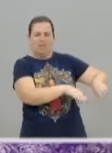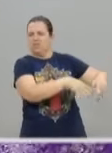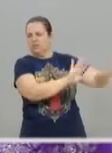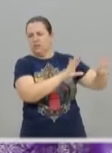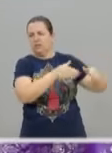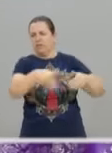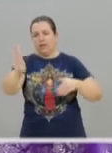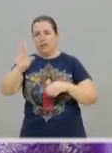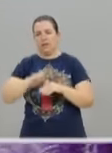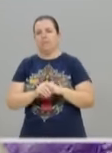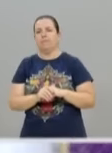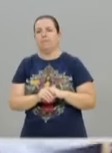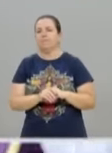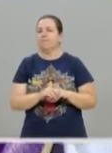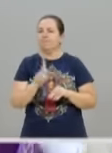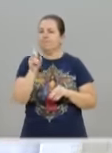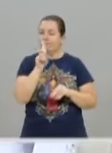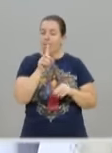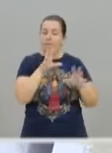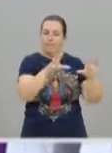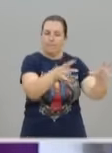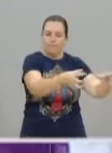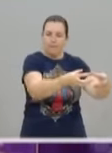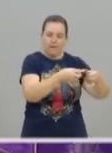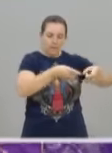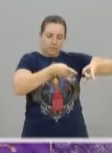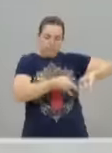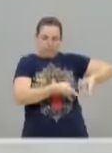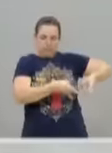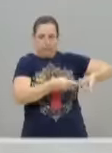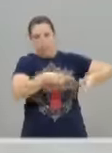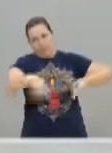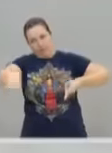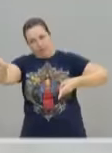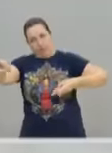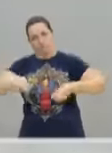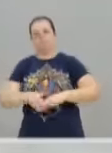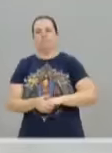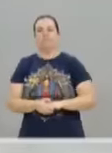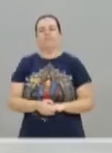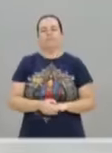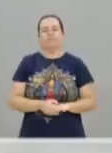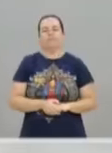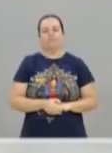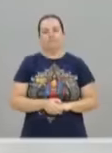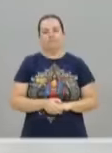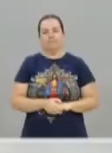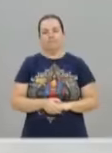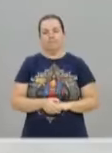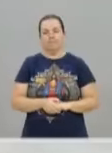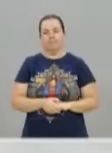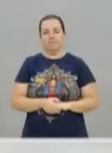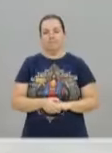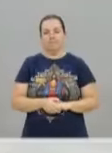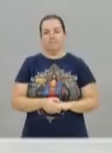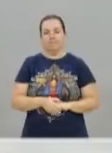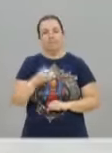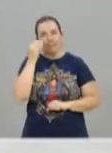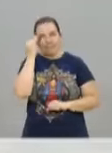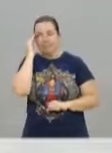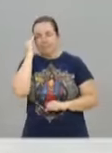vai não pega tua maca e vai Não entendi